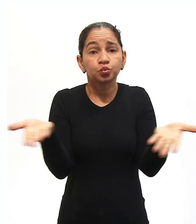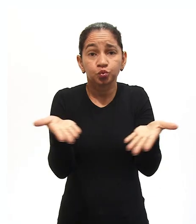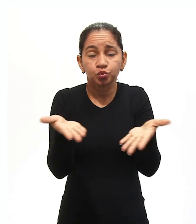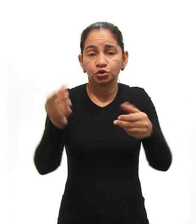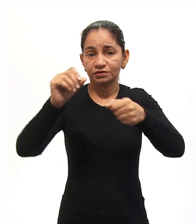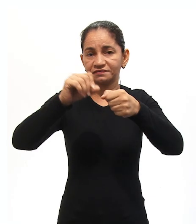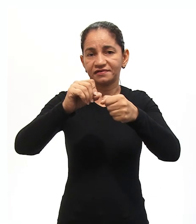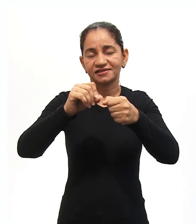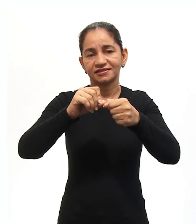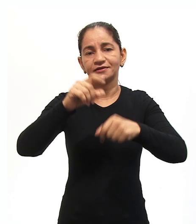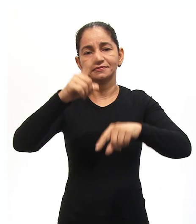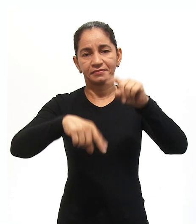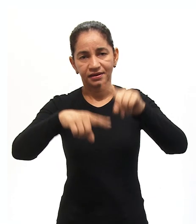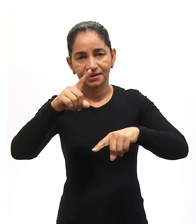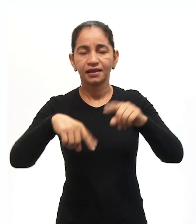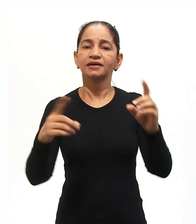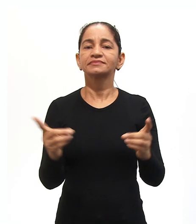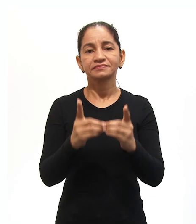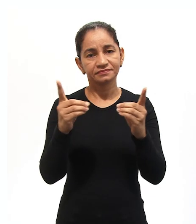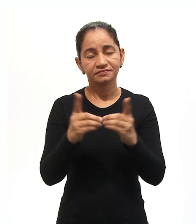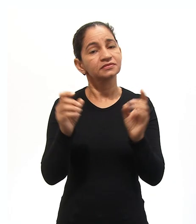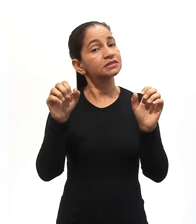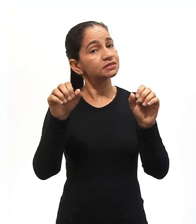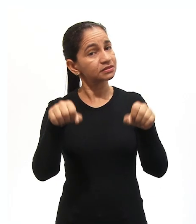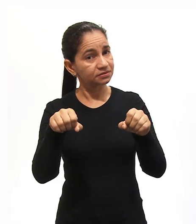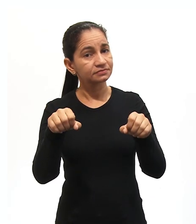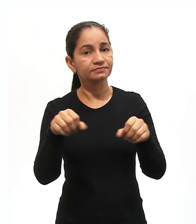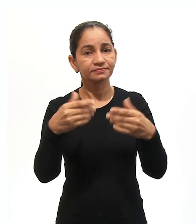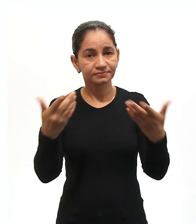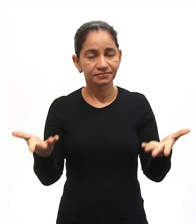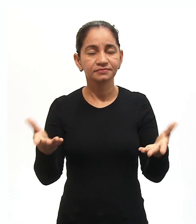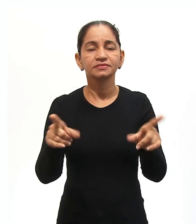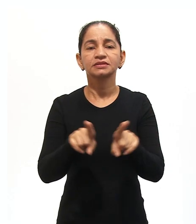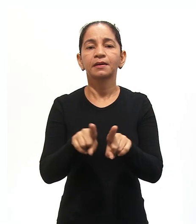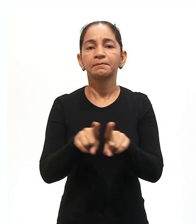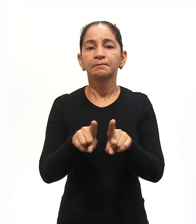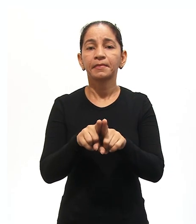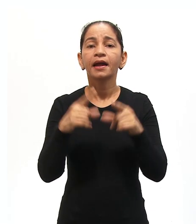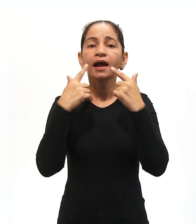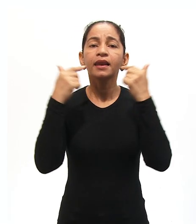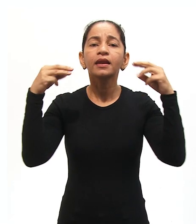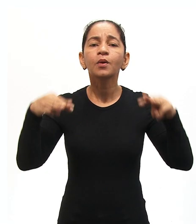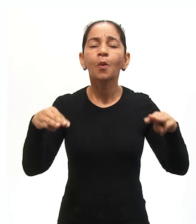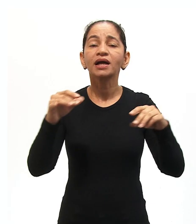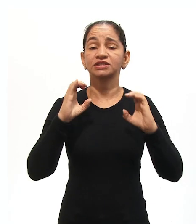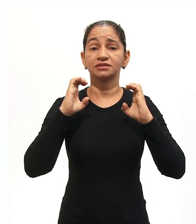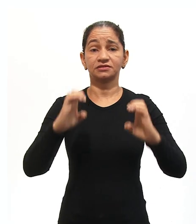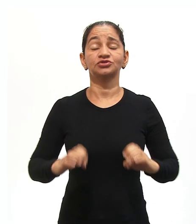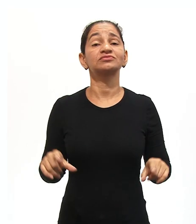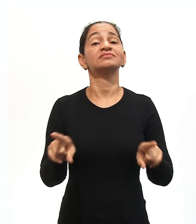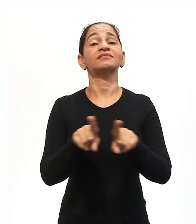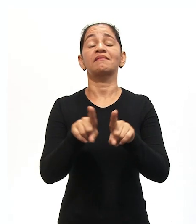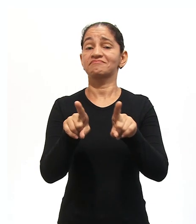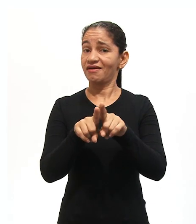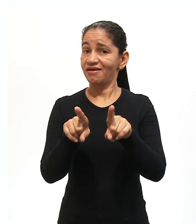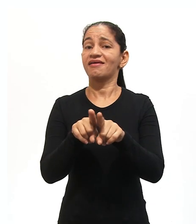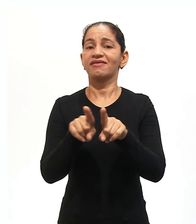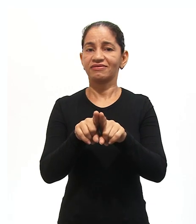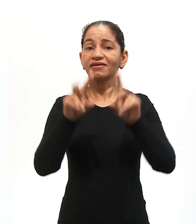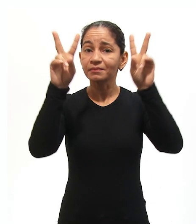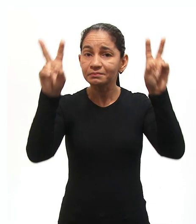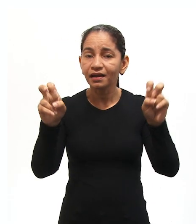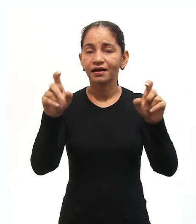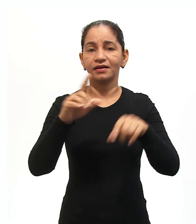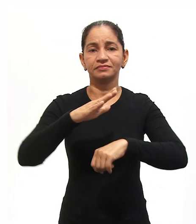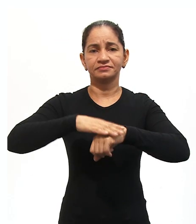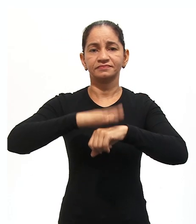está produzindo o material didático, tá? A linguagem ética e inclusiva. O produtor de